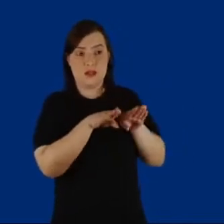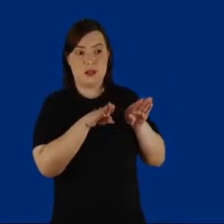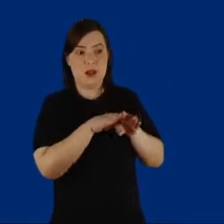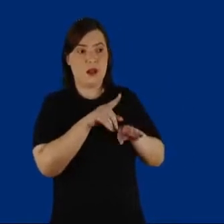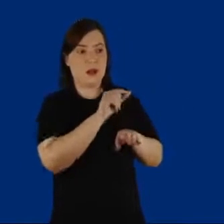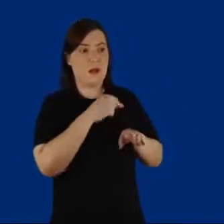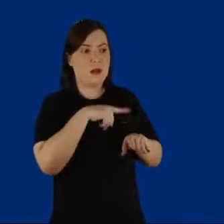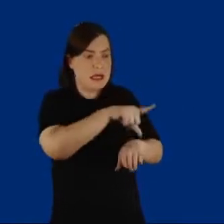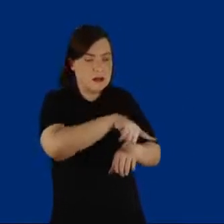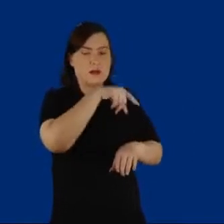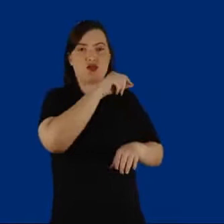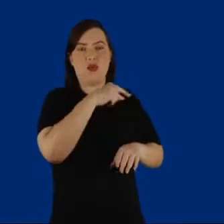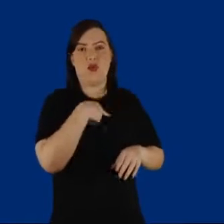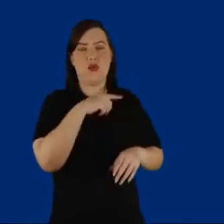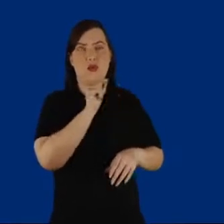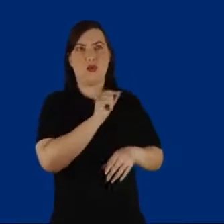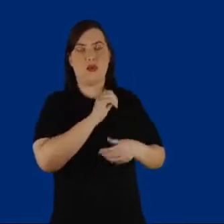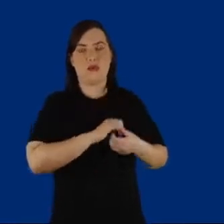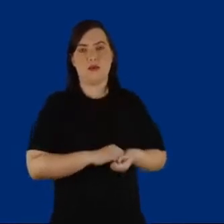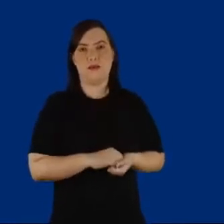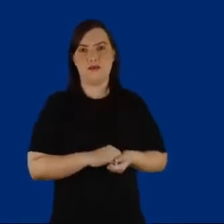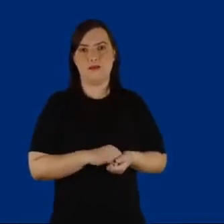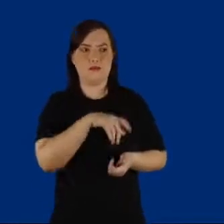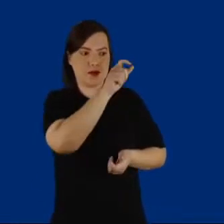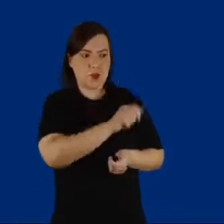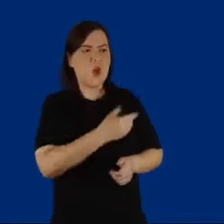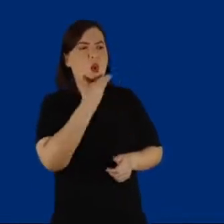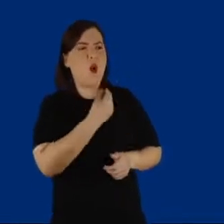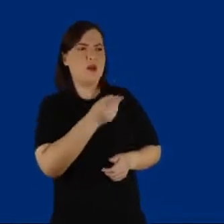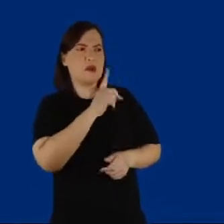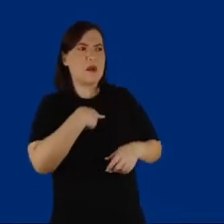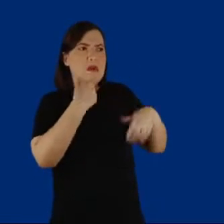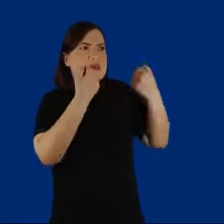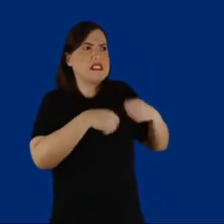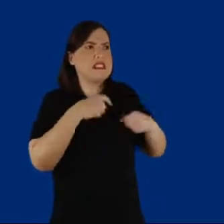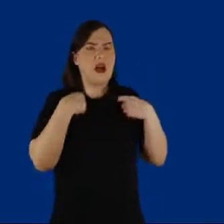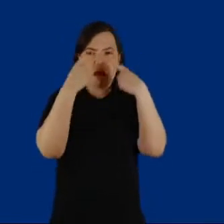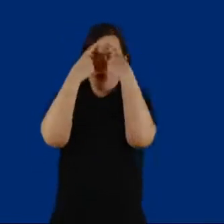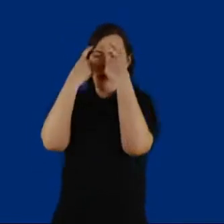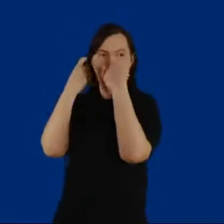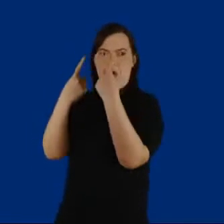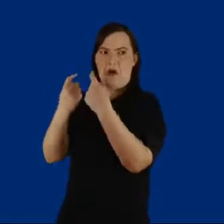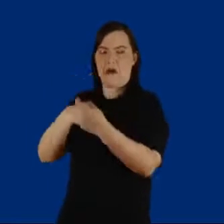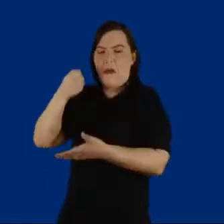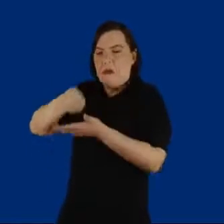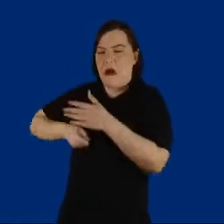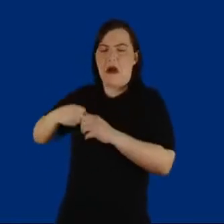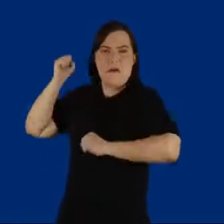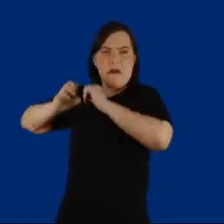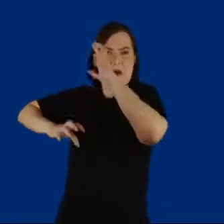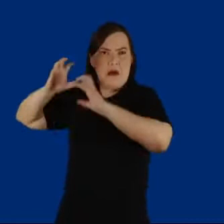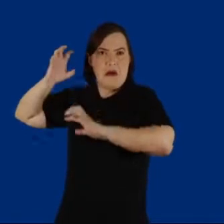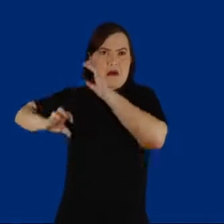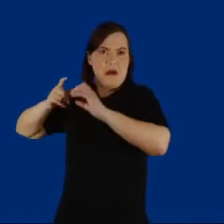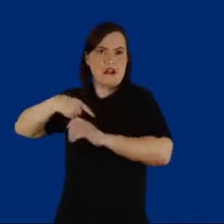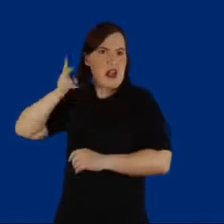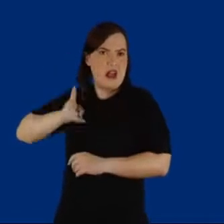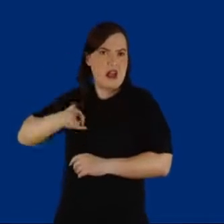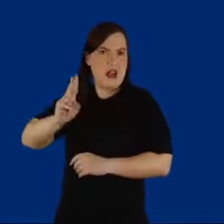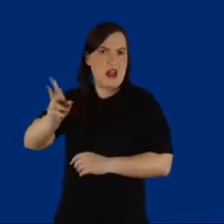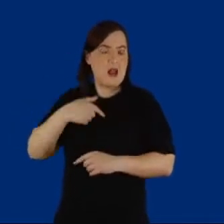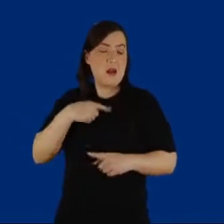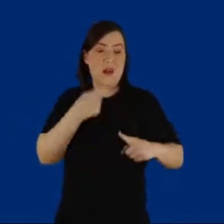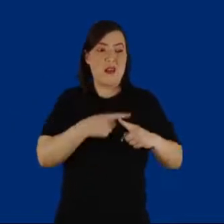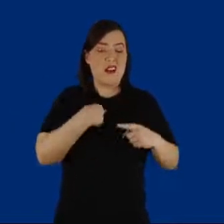uma alternativa para um... Como homem, você não precisa ser violento e ficar brigando o tempo todo, porque é